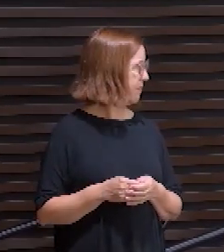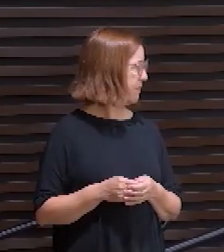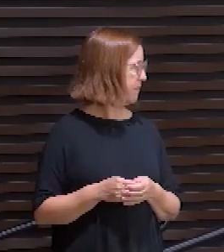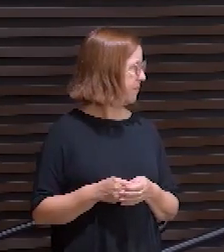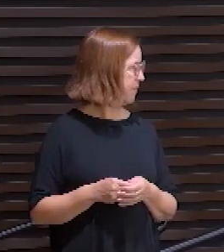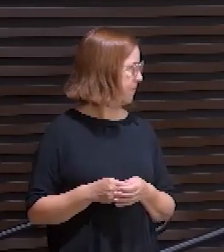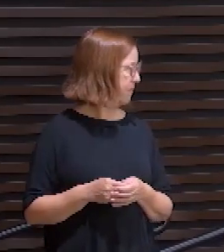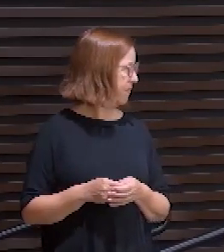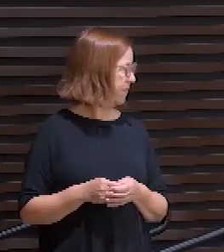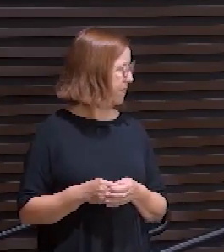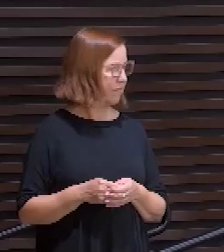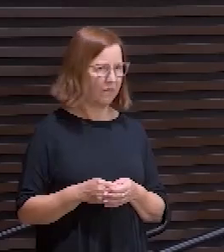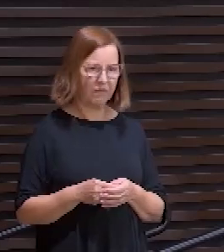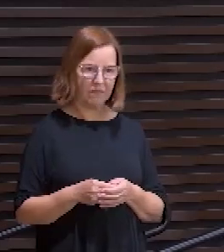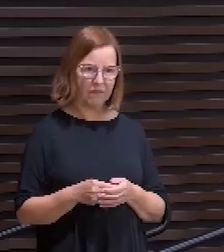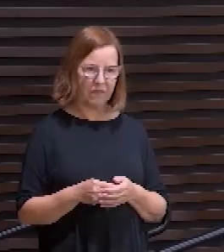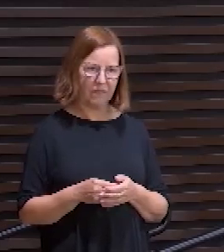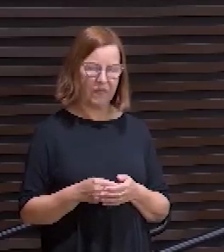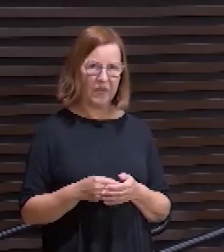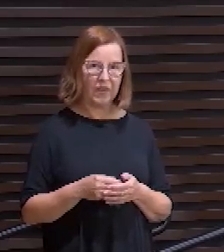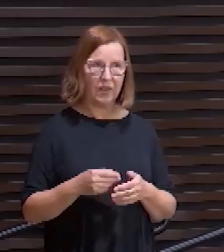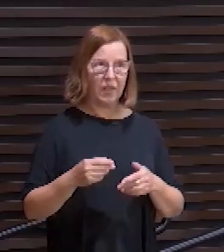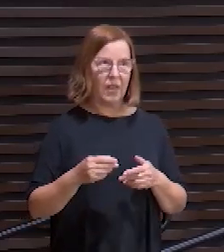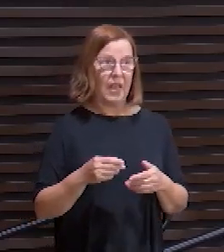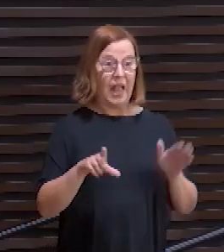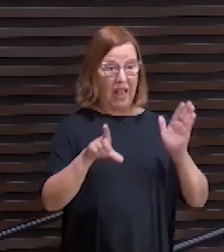indefinido. É lei.